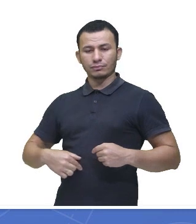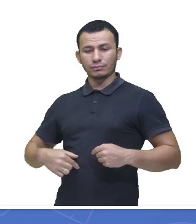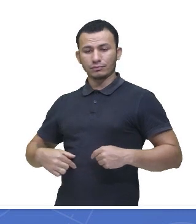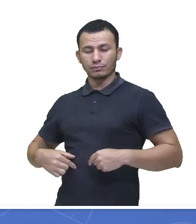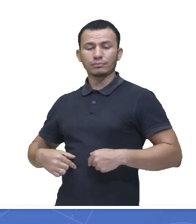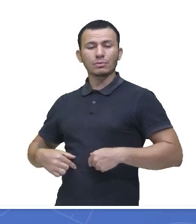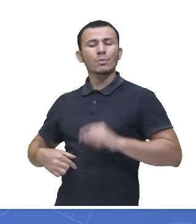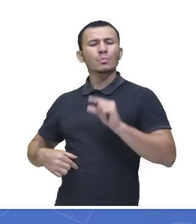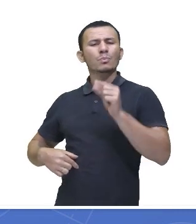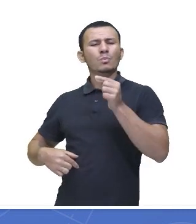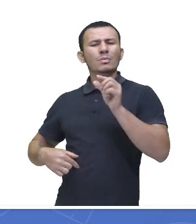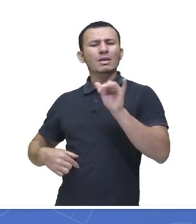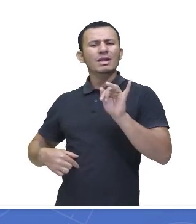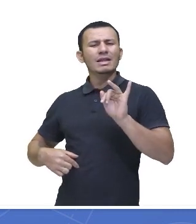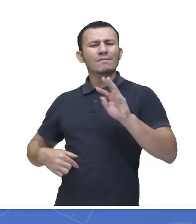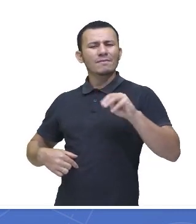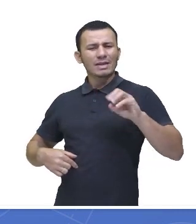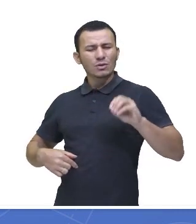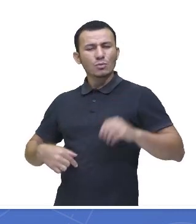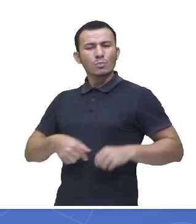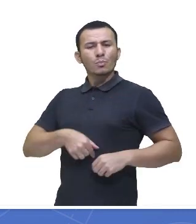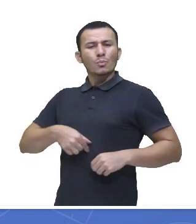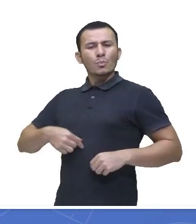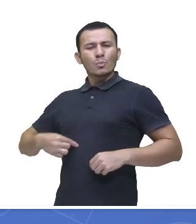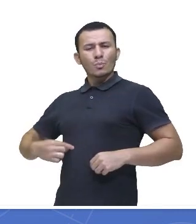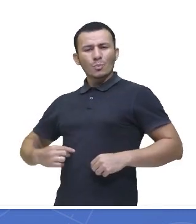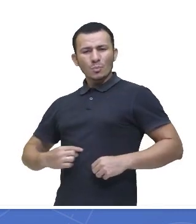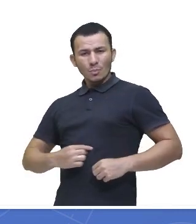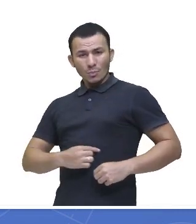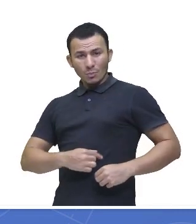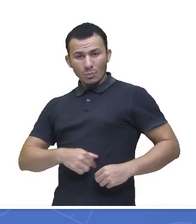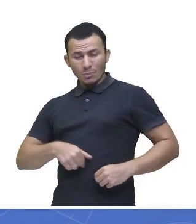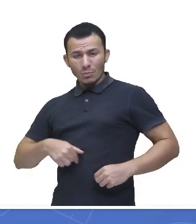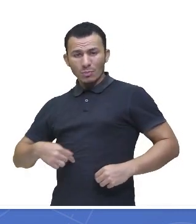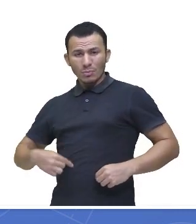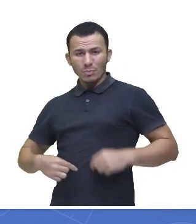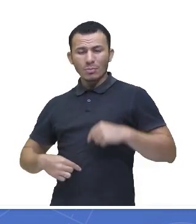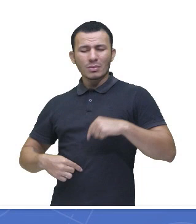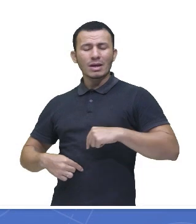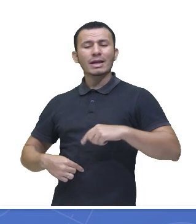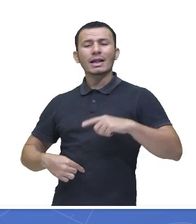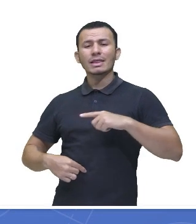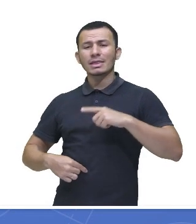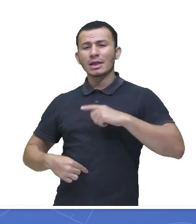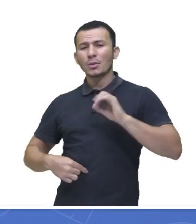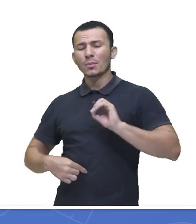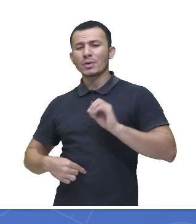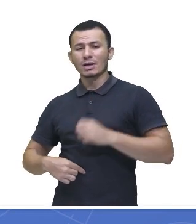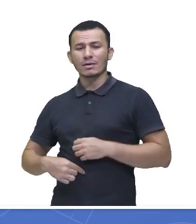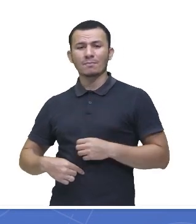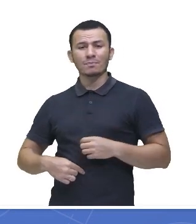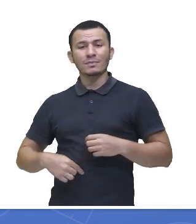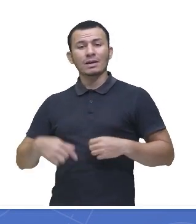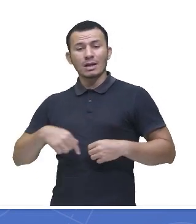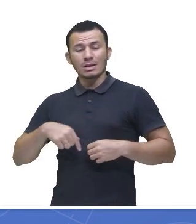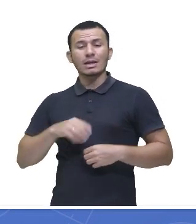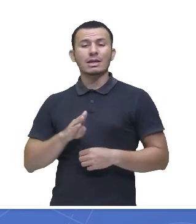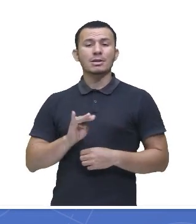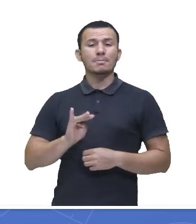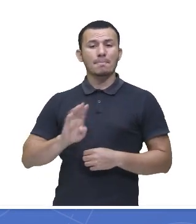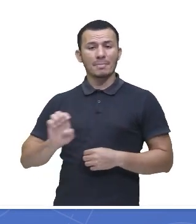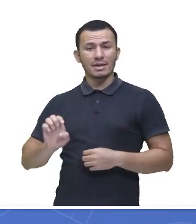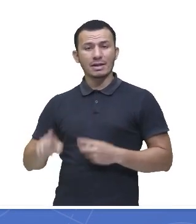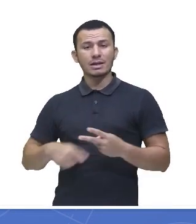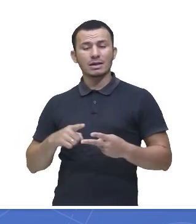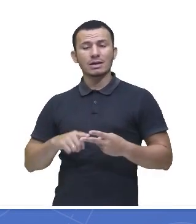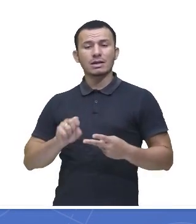intestino delgado. No intestino delgado, ele vai receber bile, ele vai receber